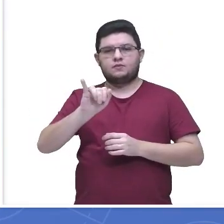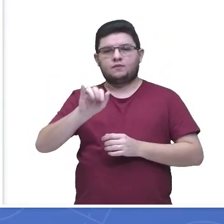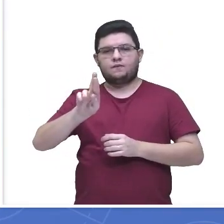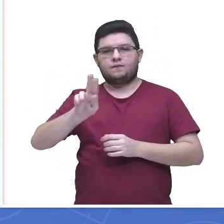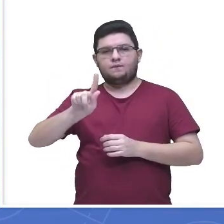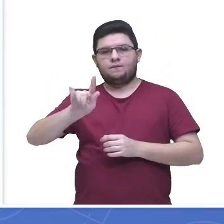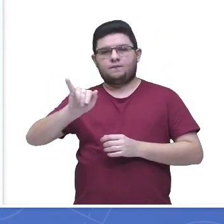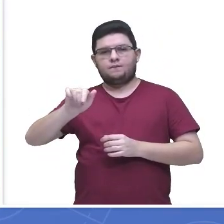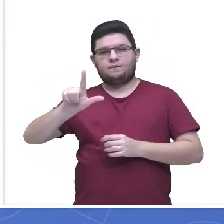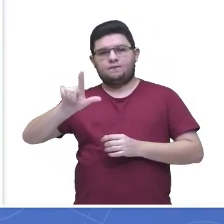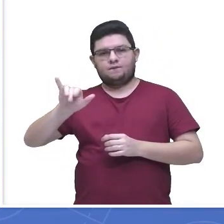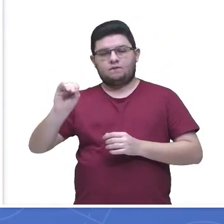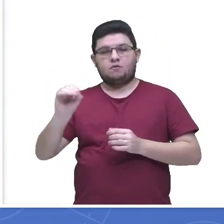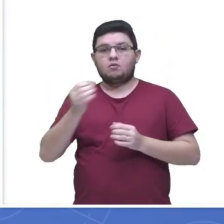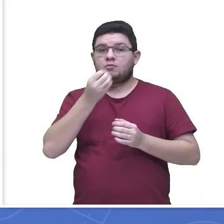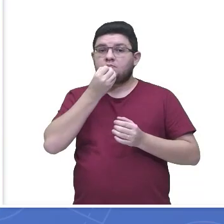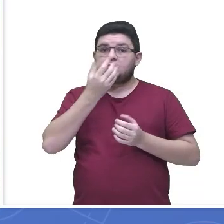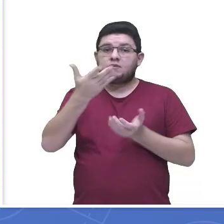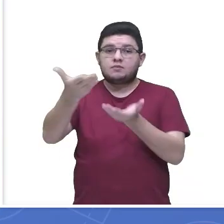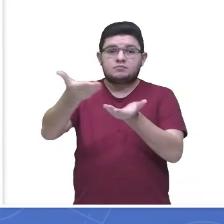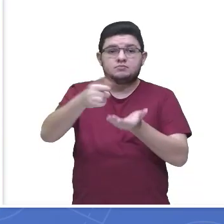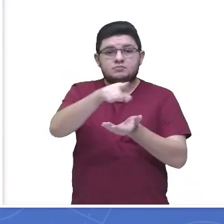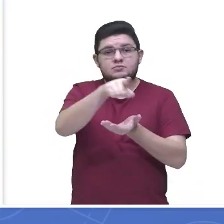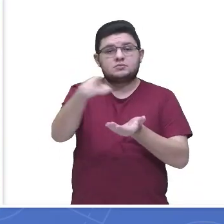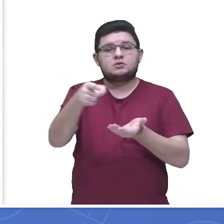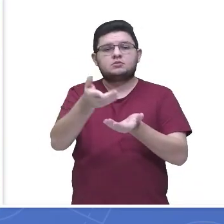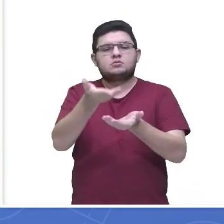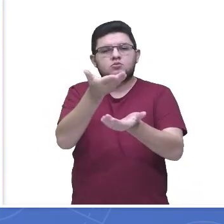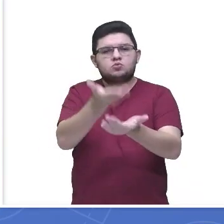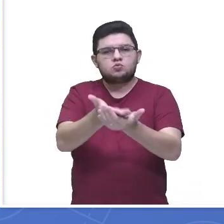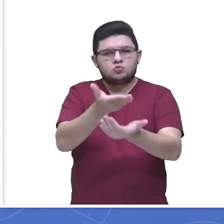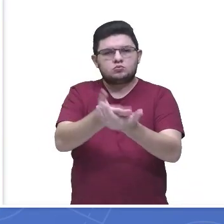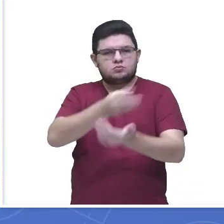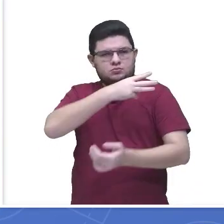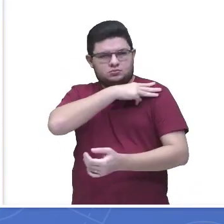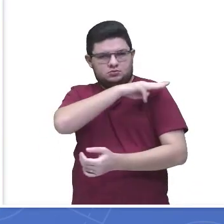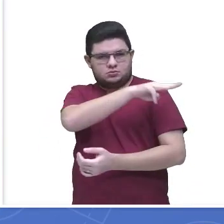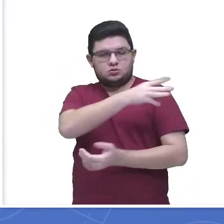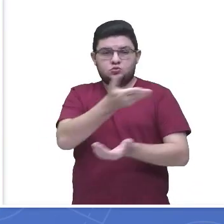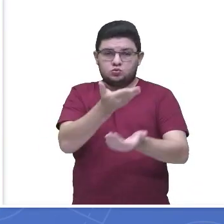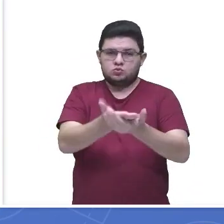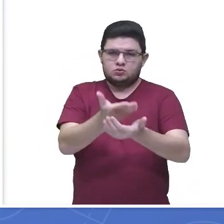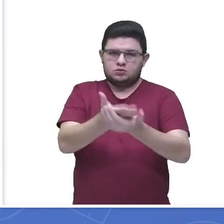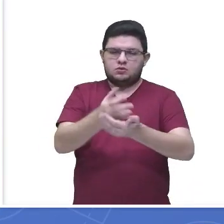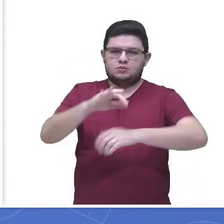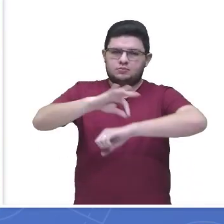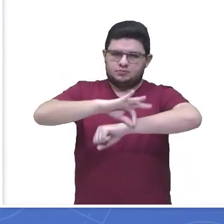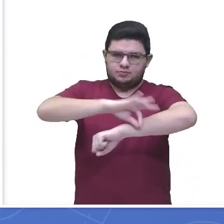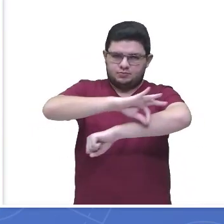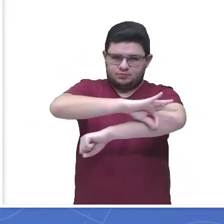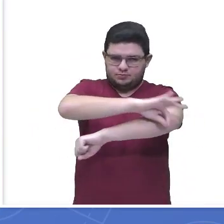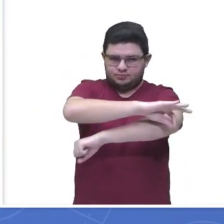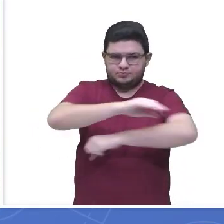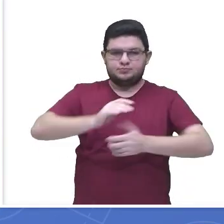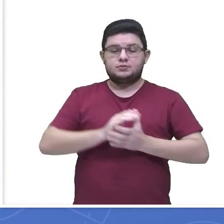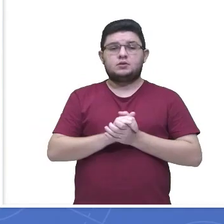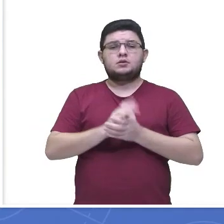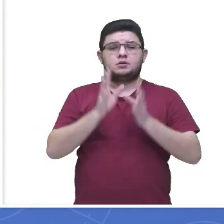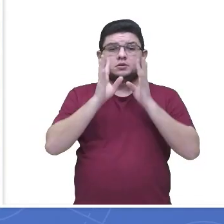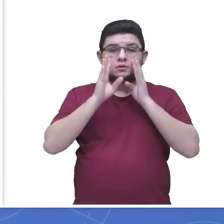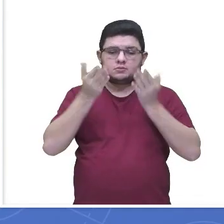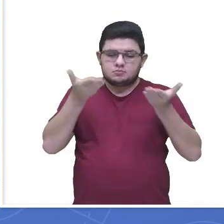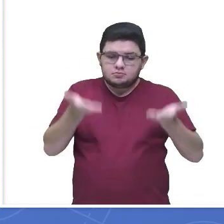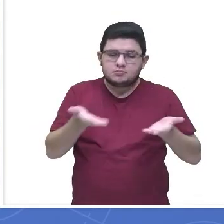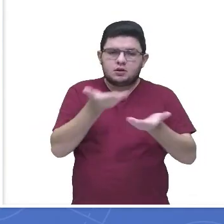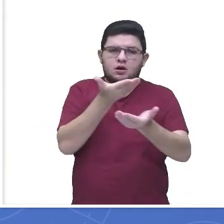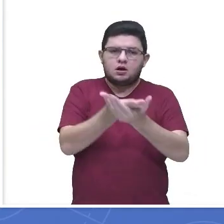aula do terceiro ano, uma aula de Biologia, certo? Então, olha lá, preste atenção na nossa aula, acompanhe ali o nosso aplicativo, acompanhe a nossa